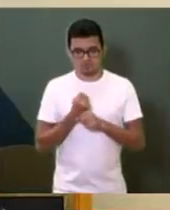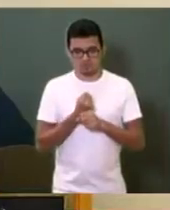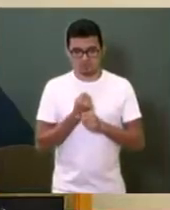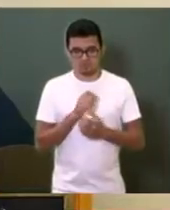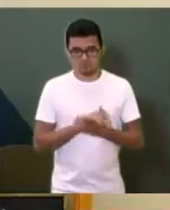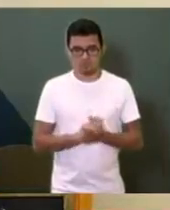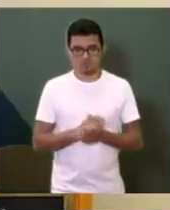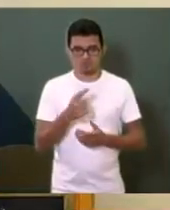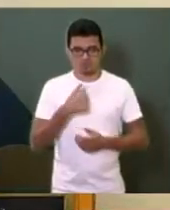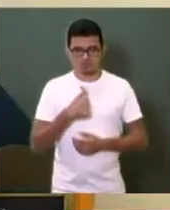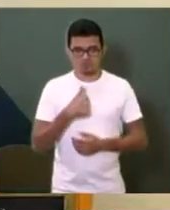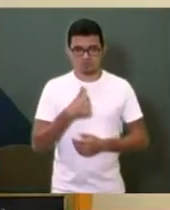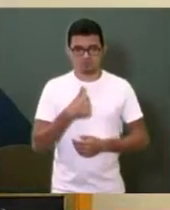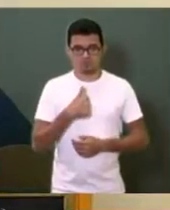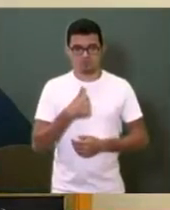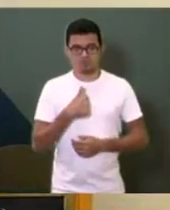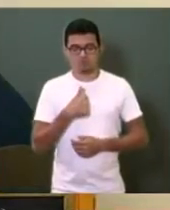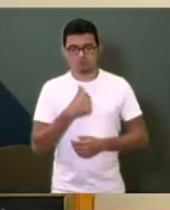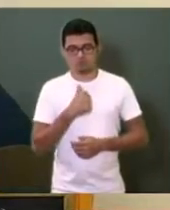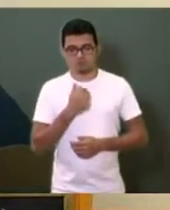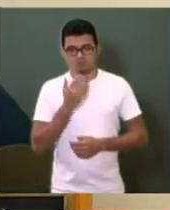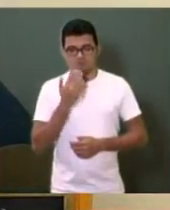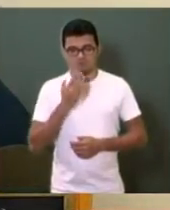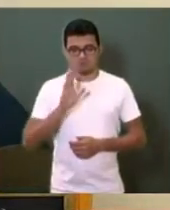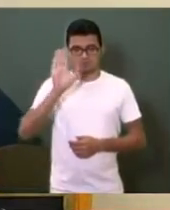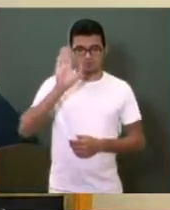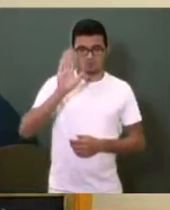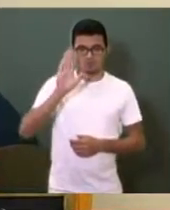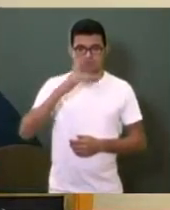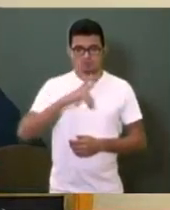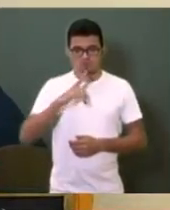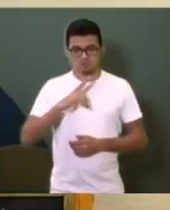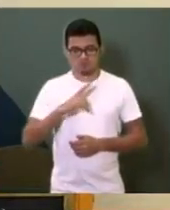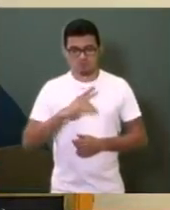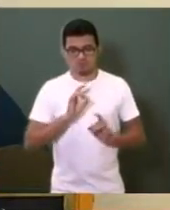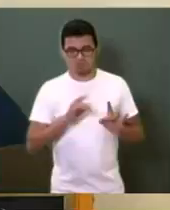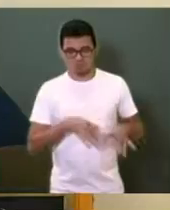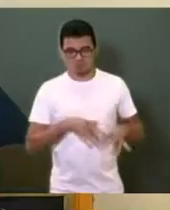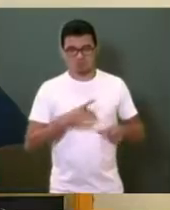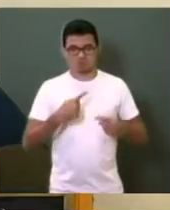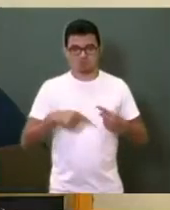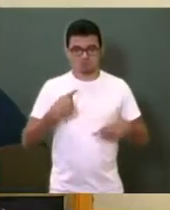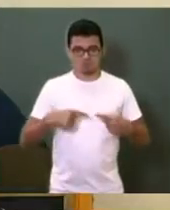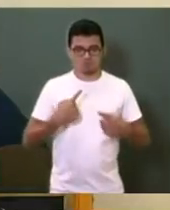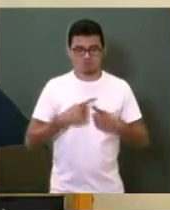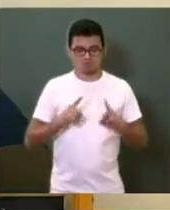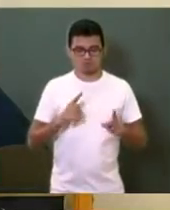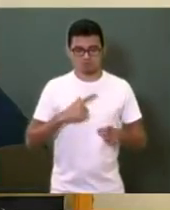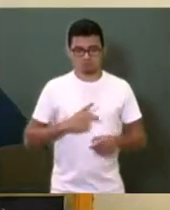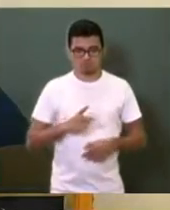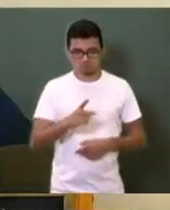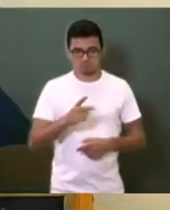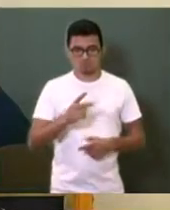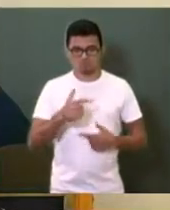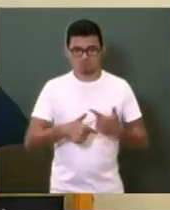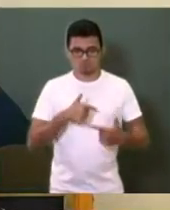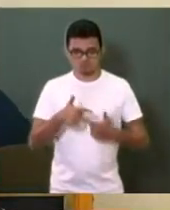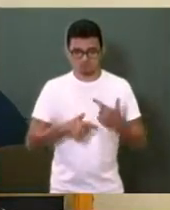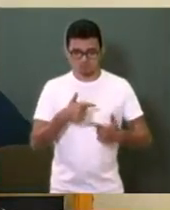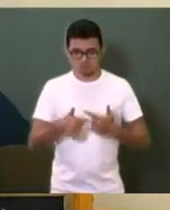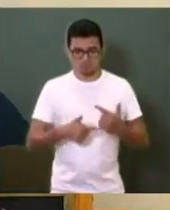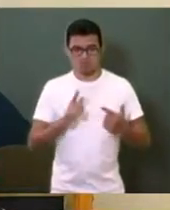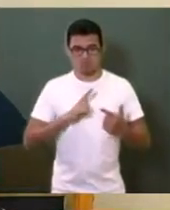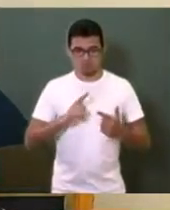prometendo sair da política mais trabalhando realmente a causa que eu